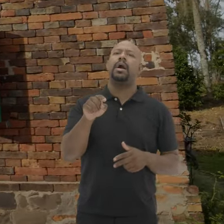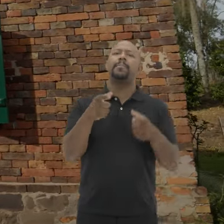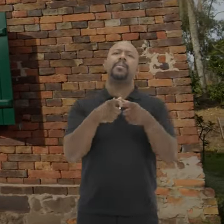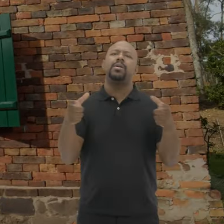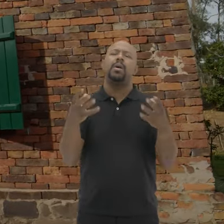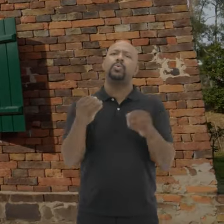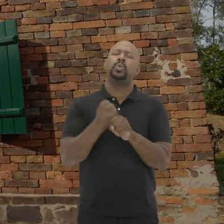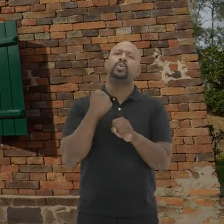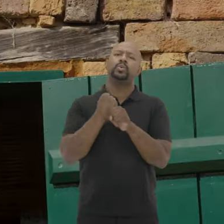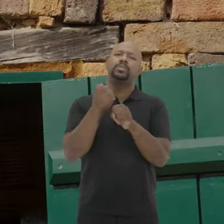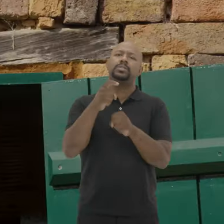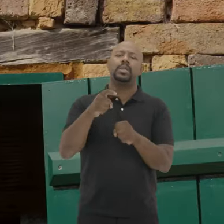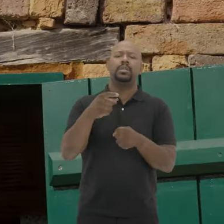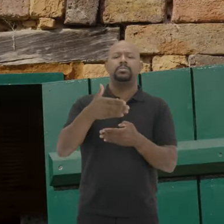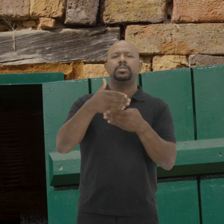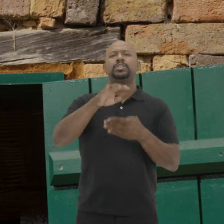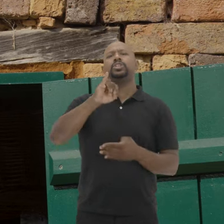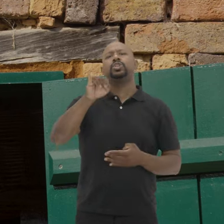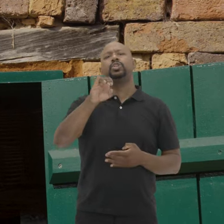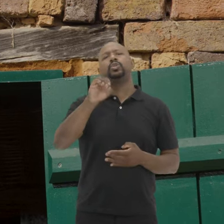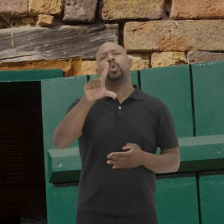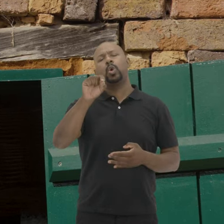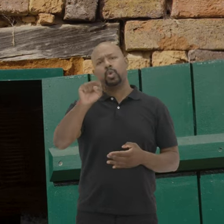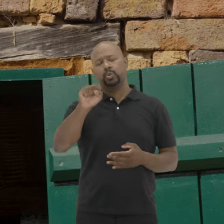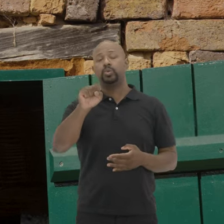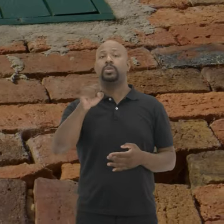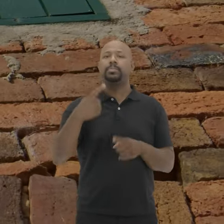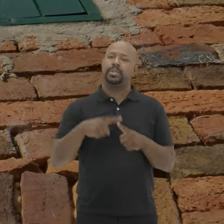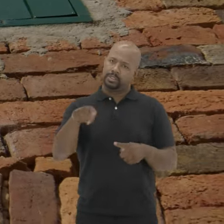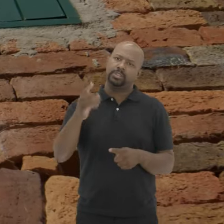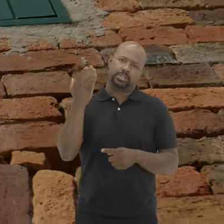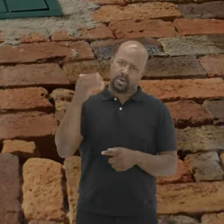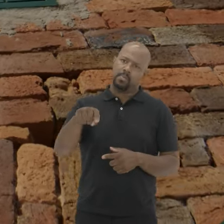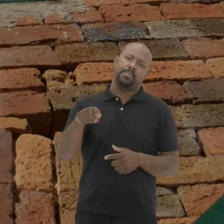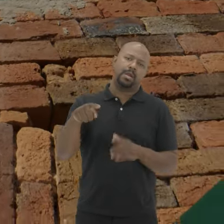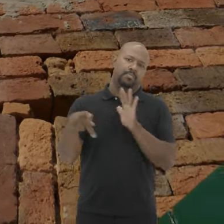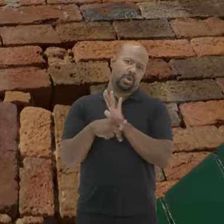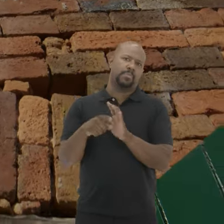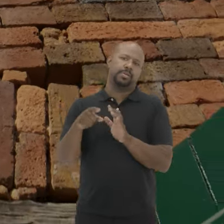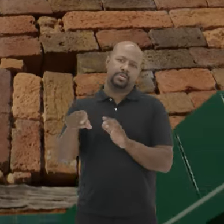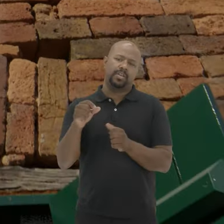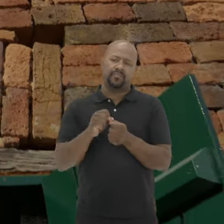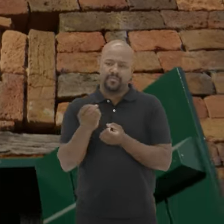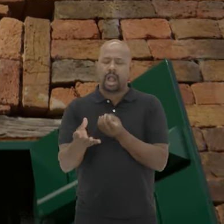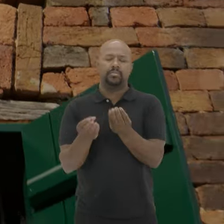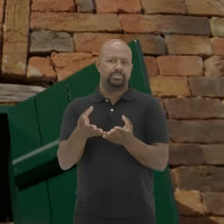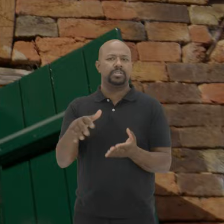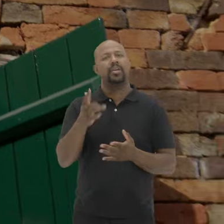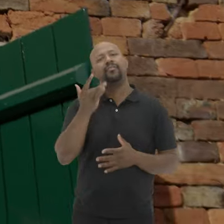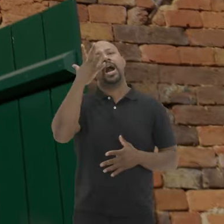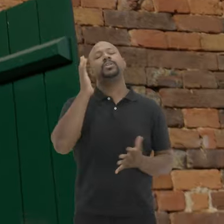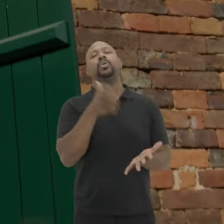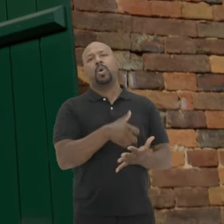a maioria, muitos construídos em tijolos, porque aqui tinha uma olaria na época, então facilitava o